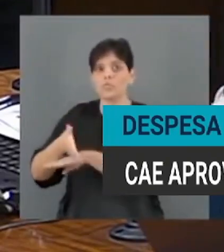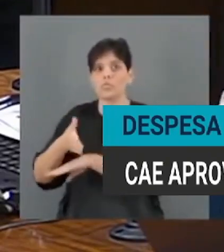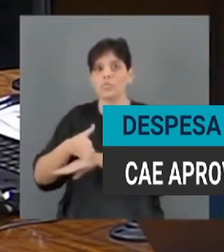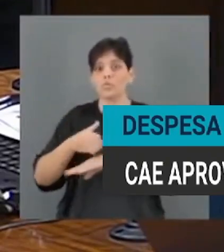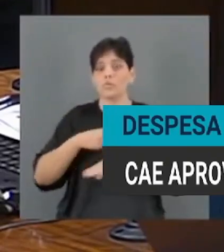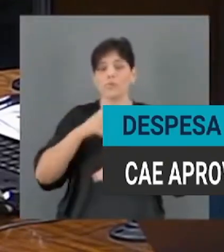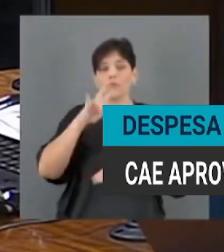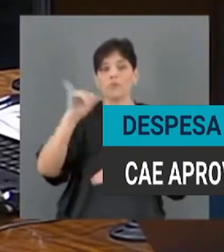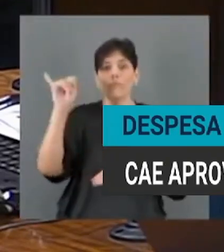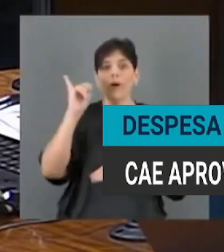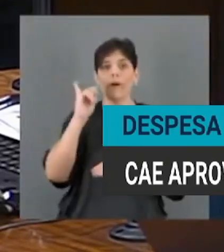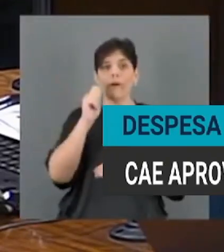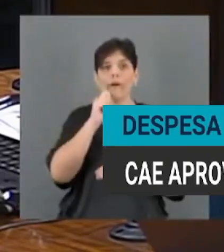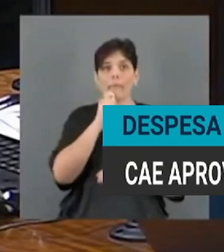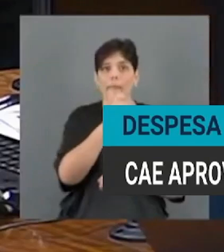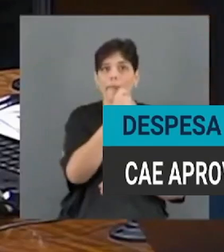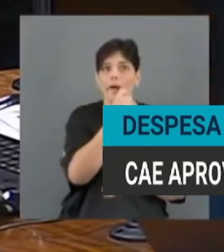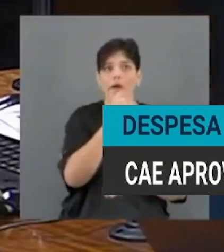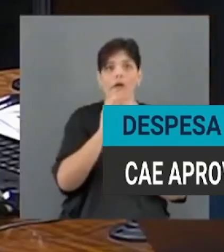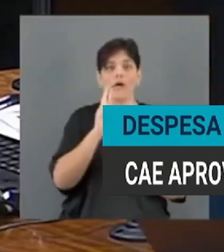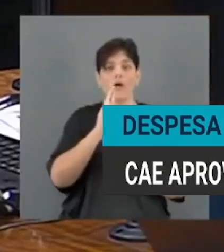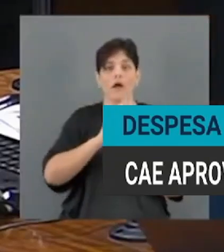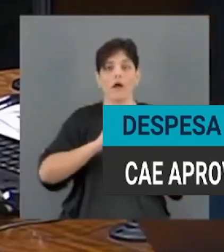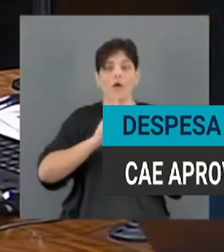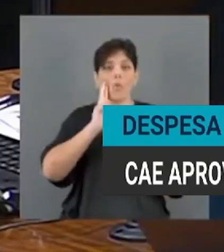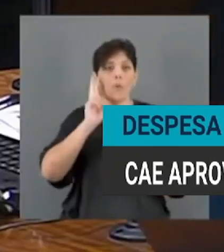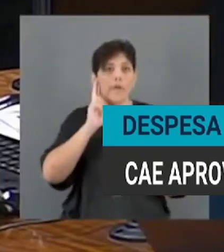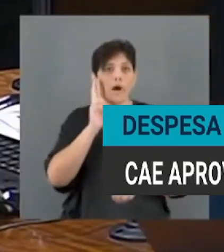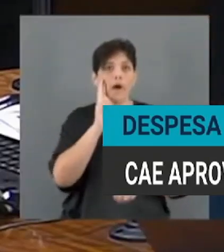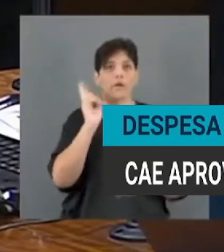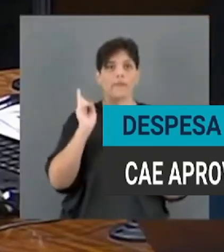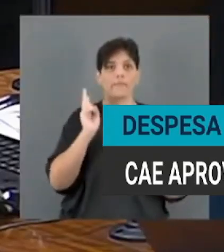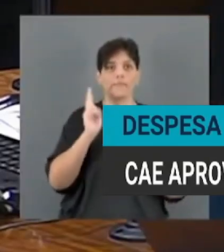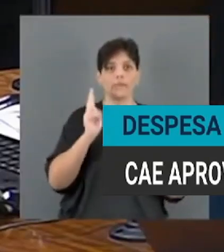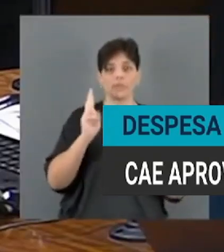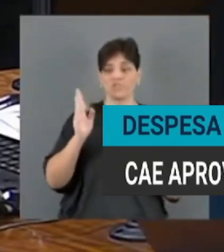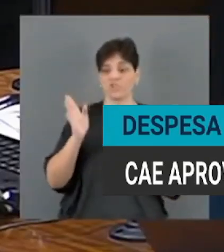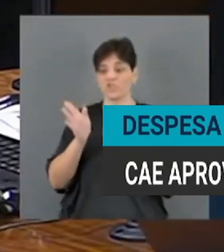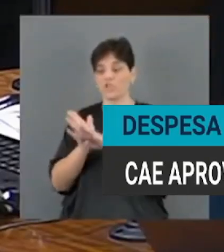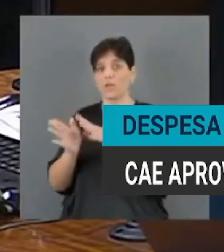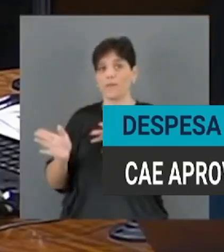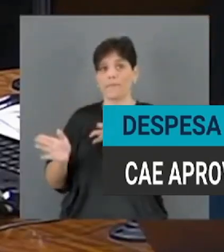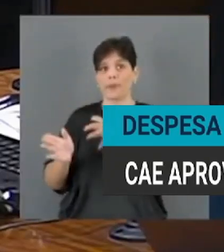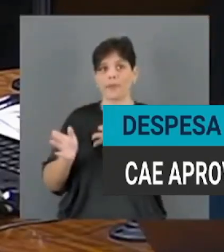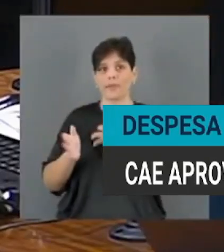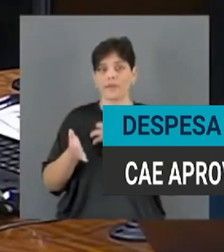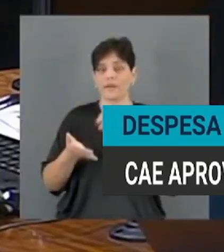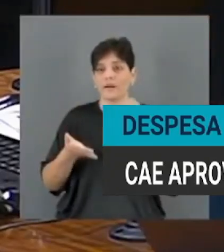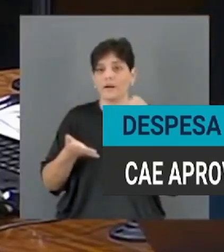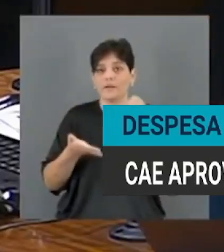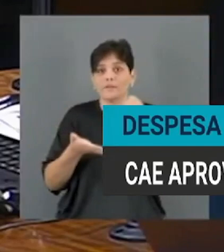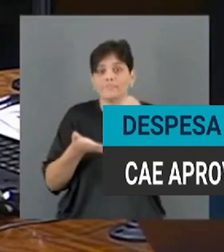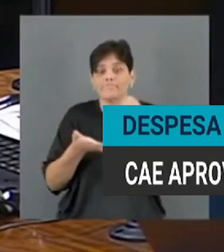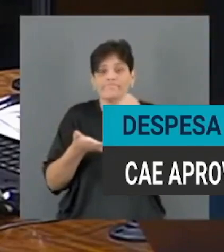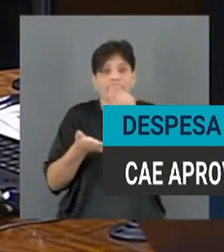Bahia, no estado do senador Jacques Wagner, pode dizimar todas as